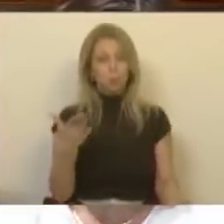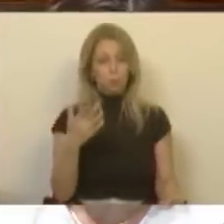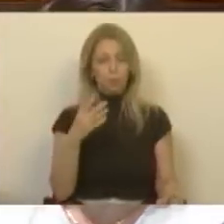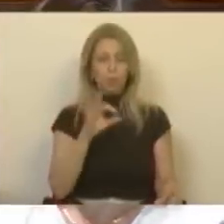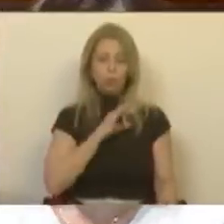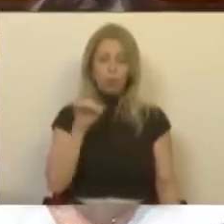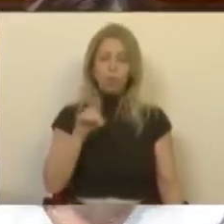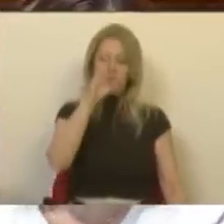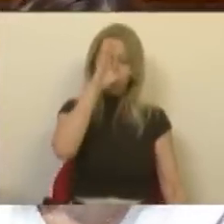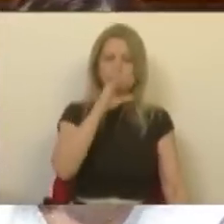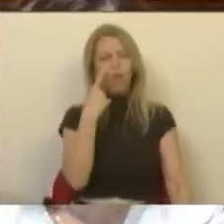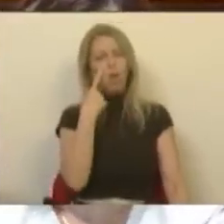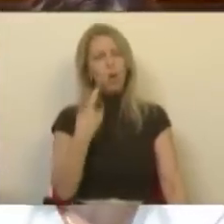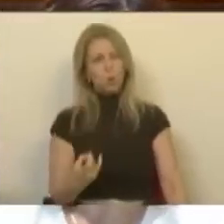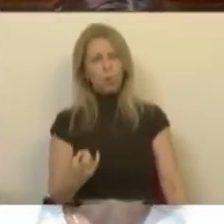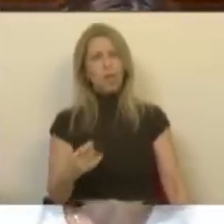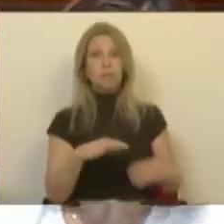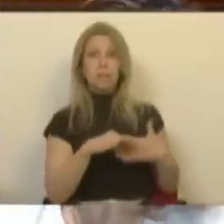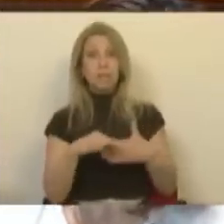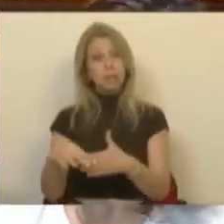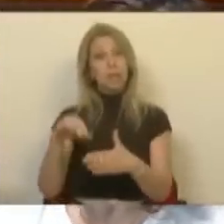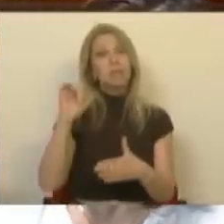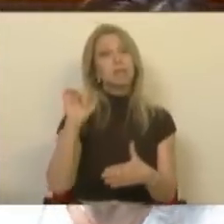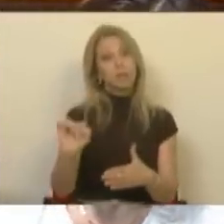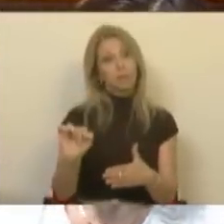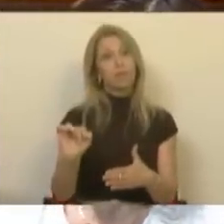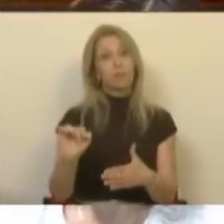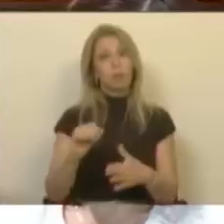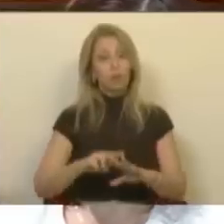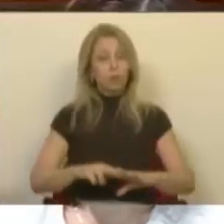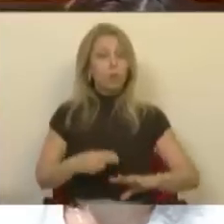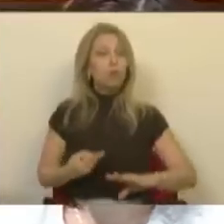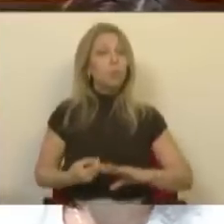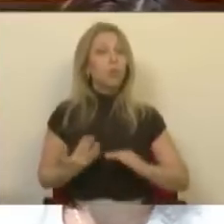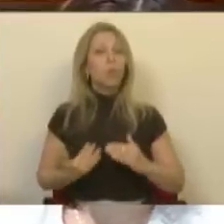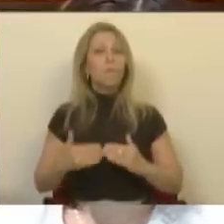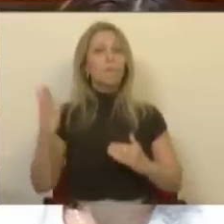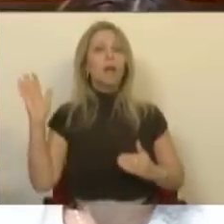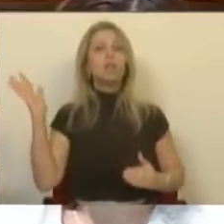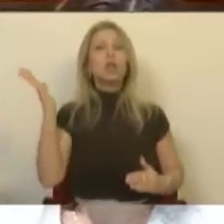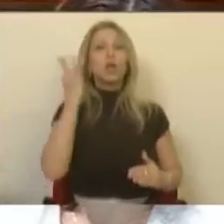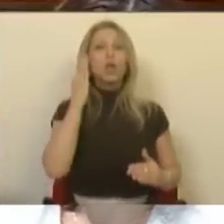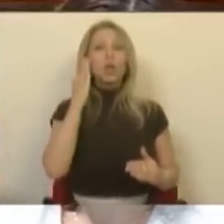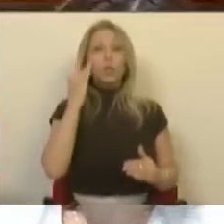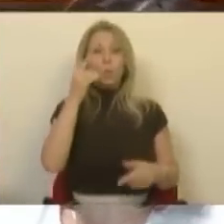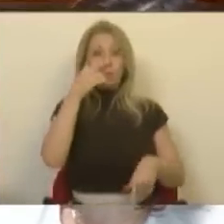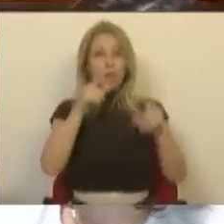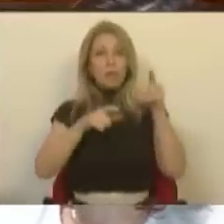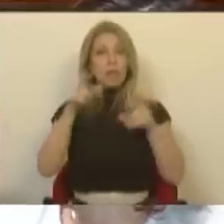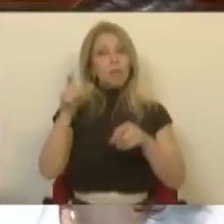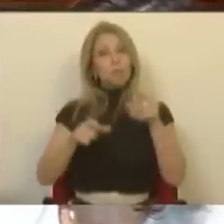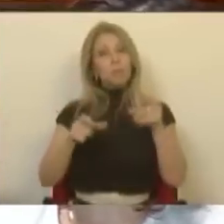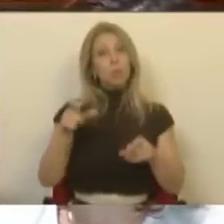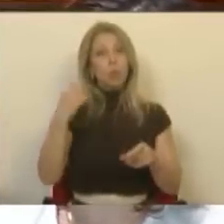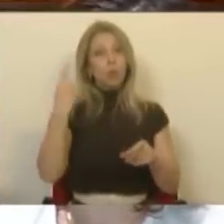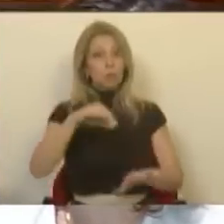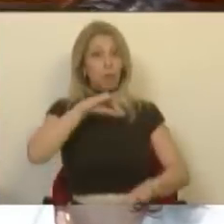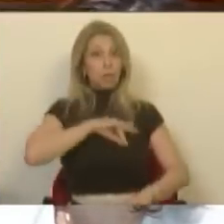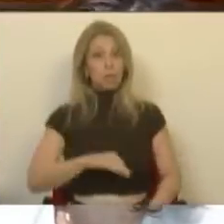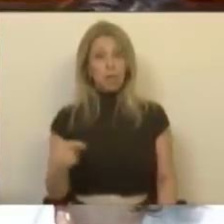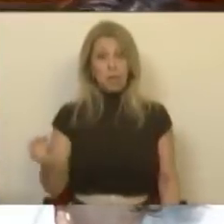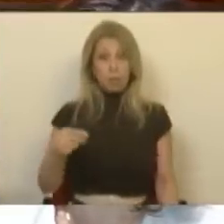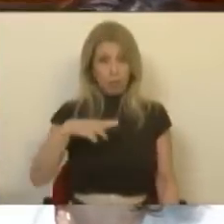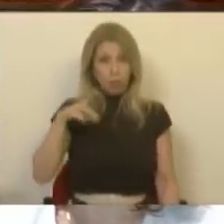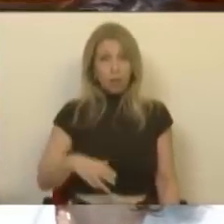primeiro ministro que sobre a sua liderança mais do que duplicou o número de pessoas que vivem com salário mínimo